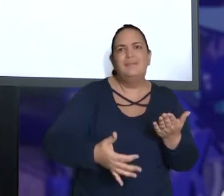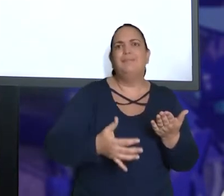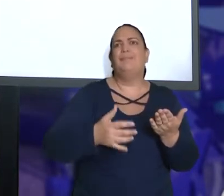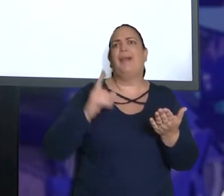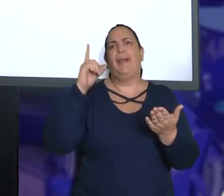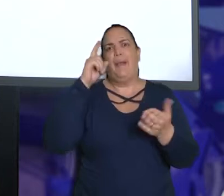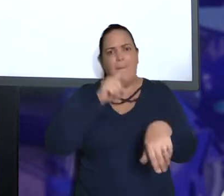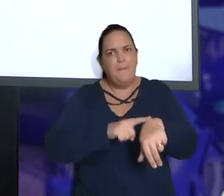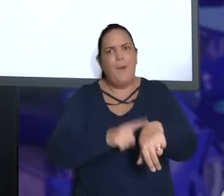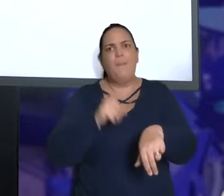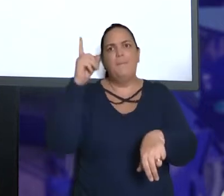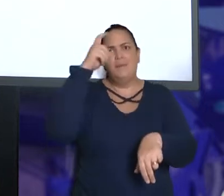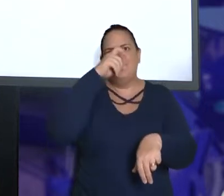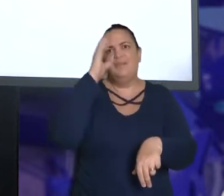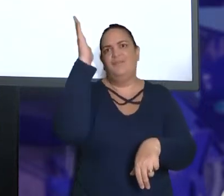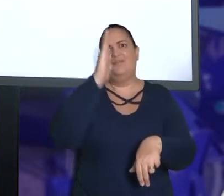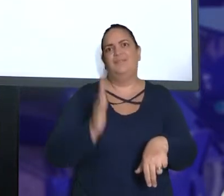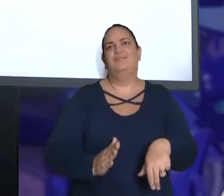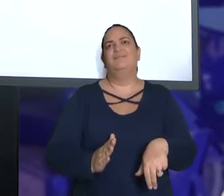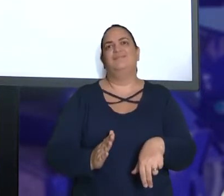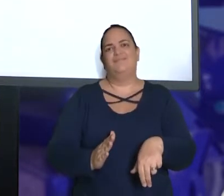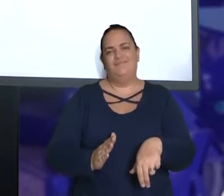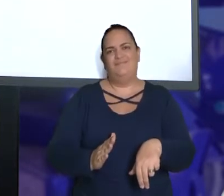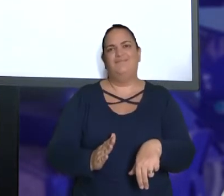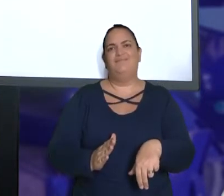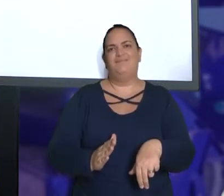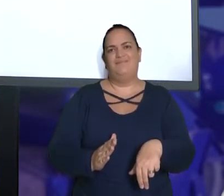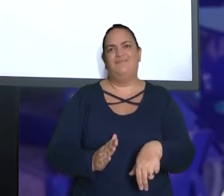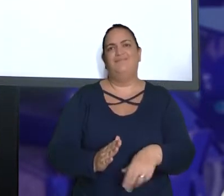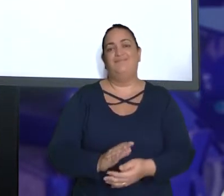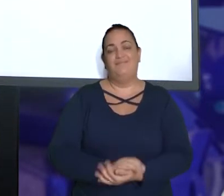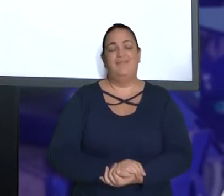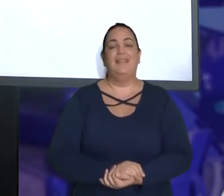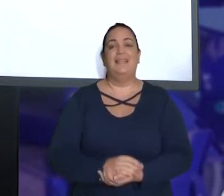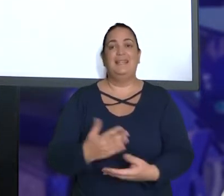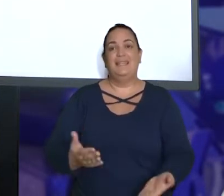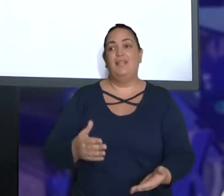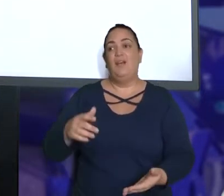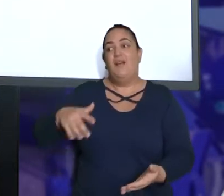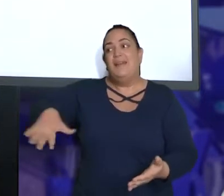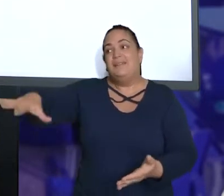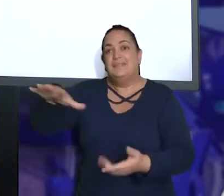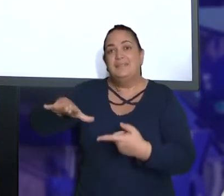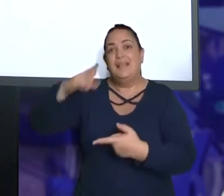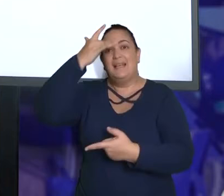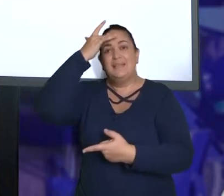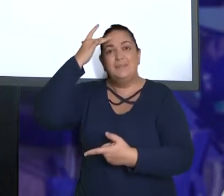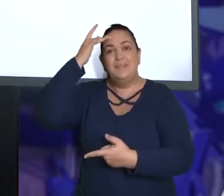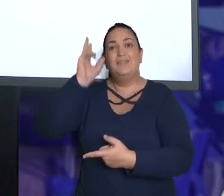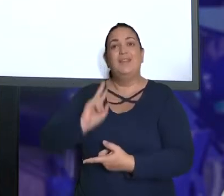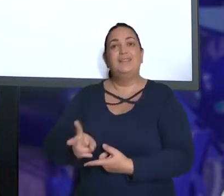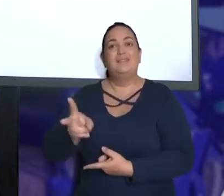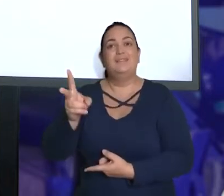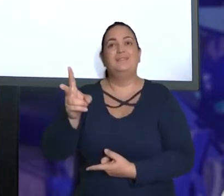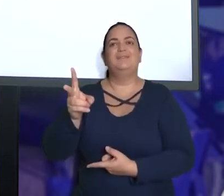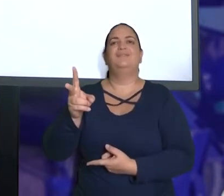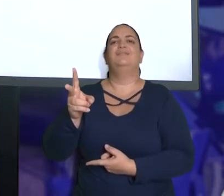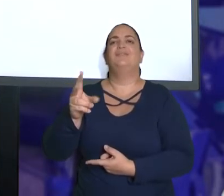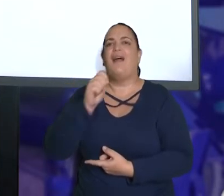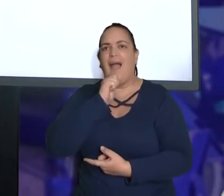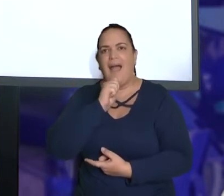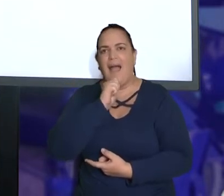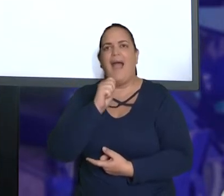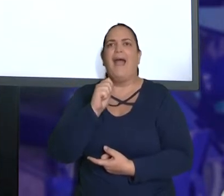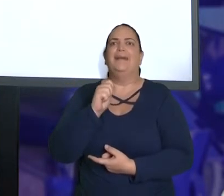só houve demissões, mas também as pessoas que continuam no mercado ainda correm risco de serem